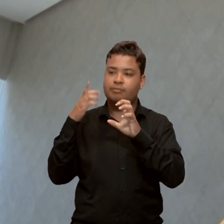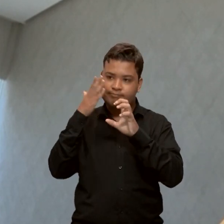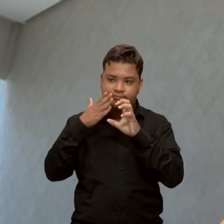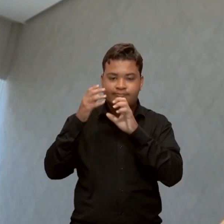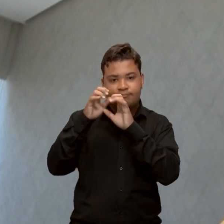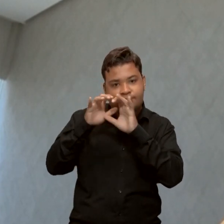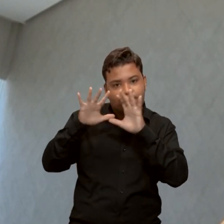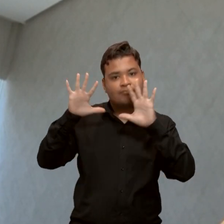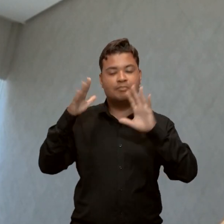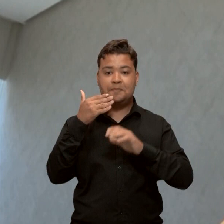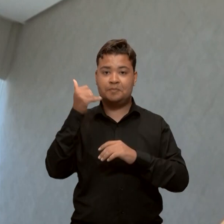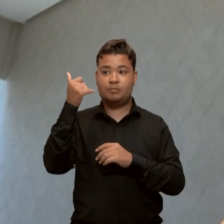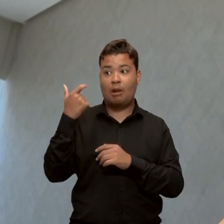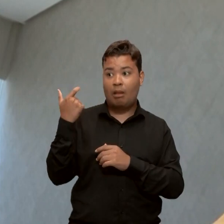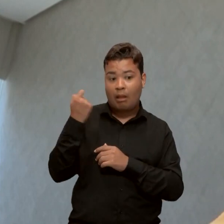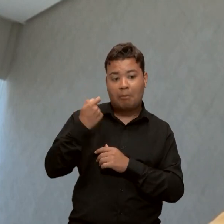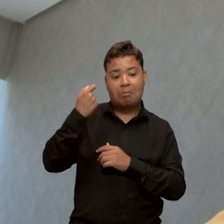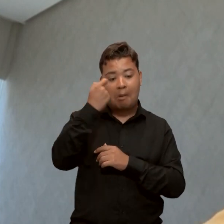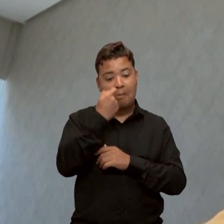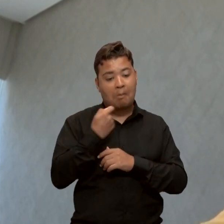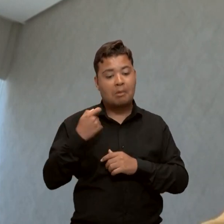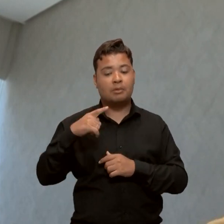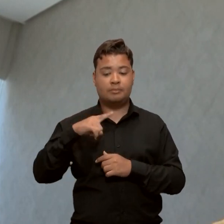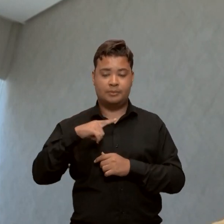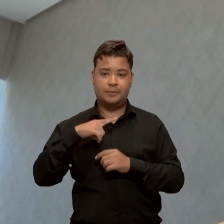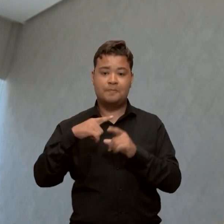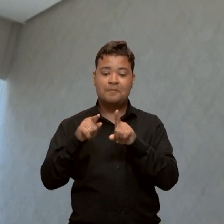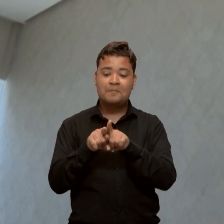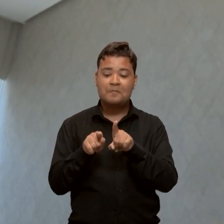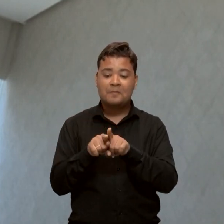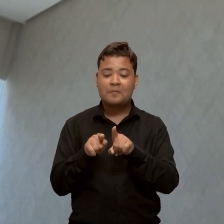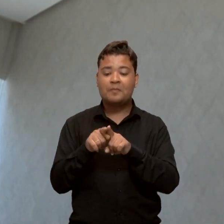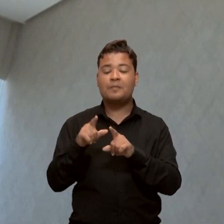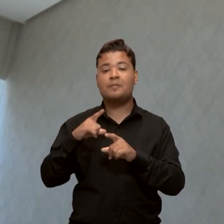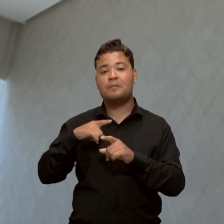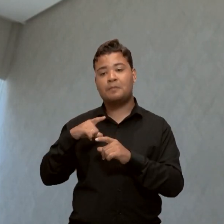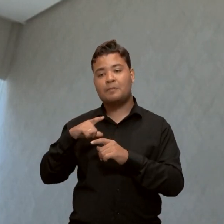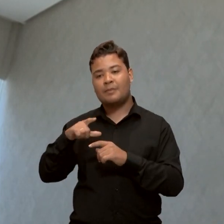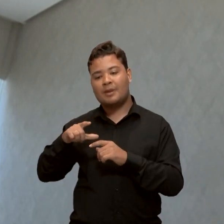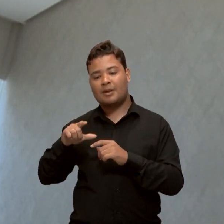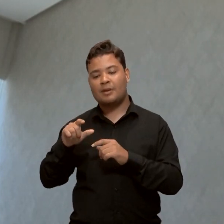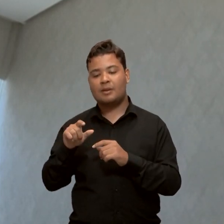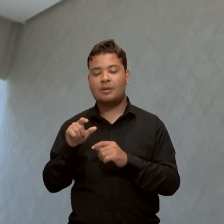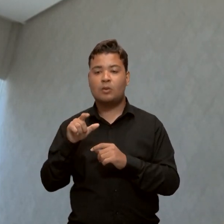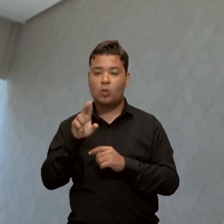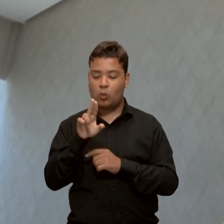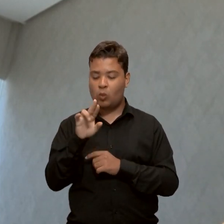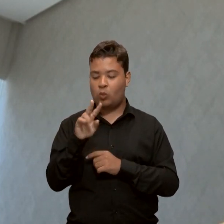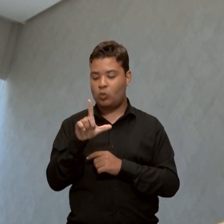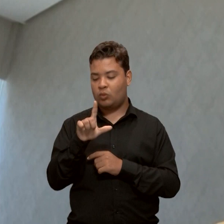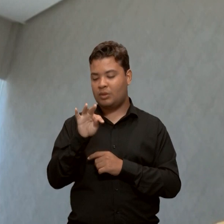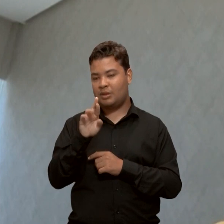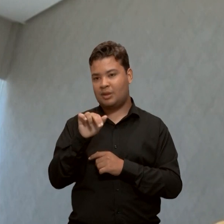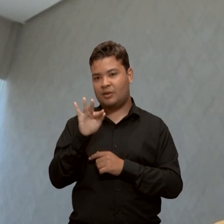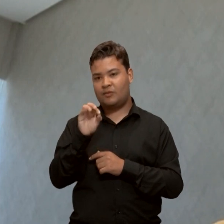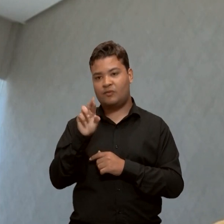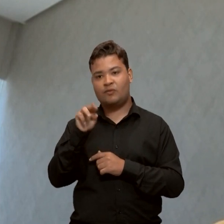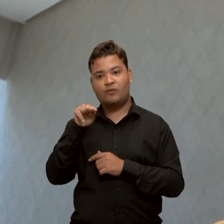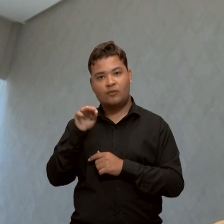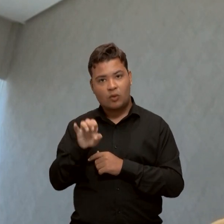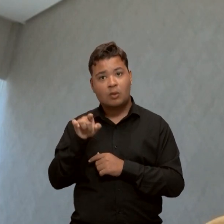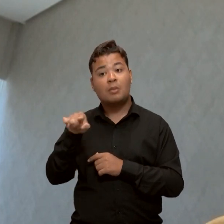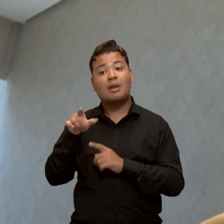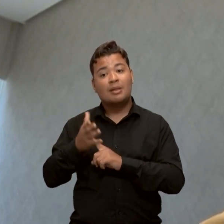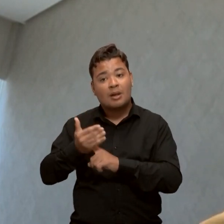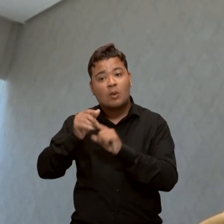para flacidez, como, por exemplo, Ultraformer. Então, eu estava fazendo agora na minha paciente Ultraformer, que é uma tecnologia de